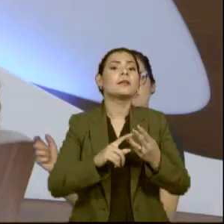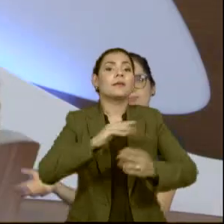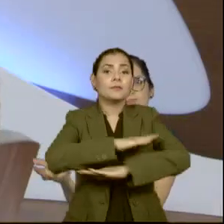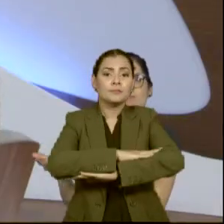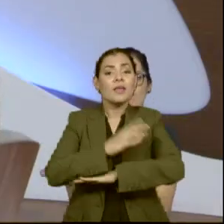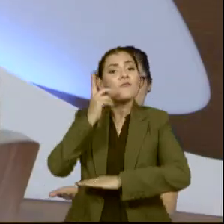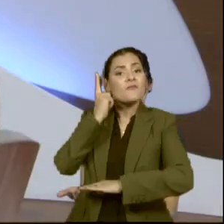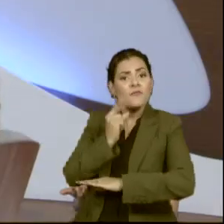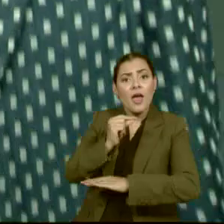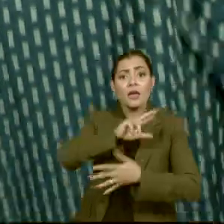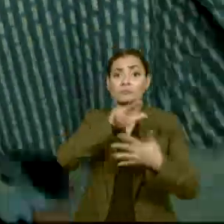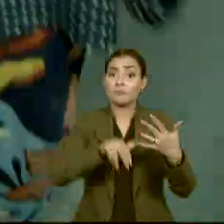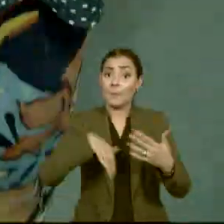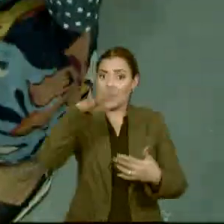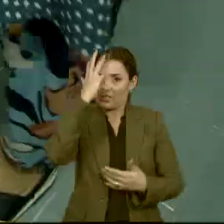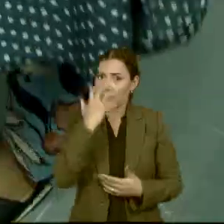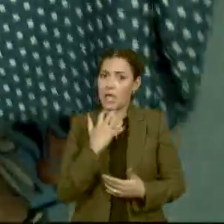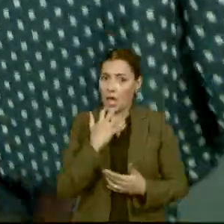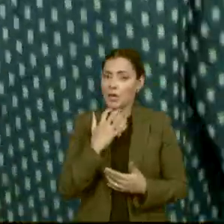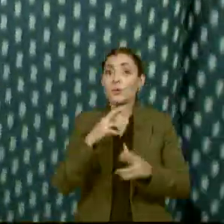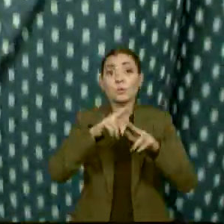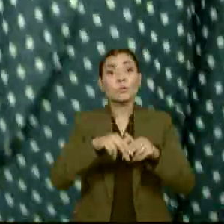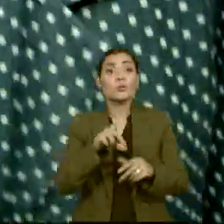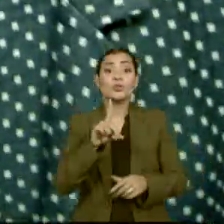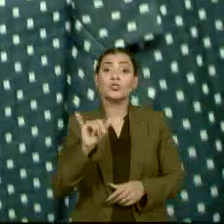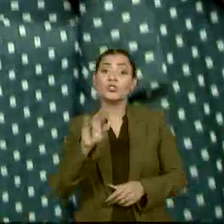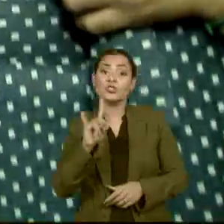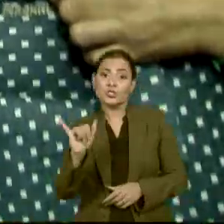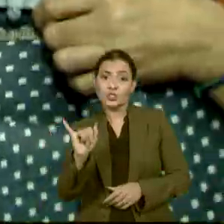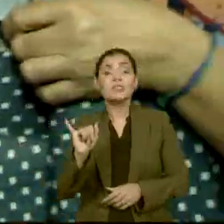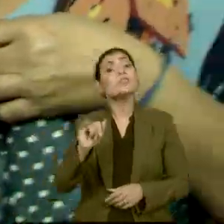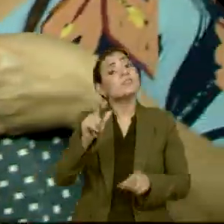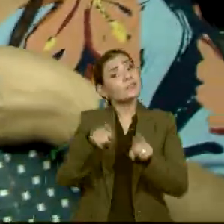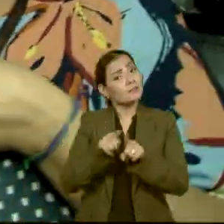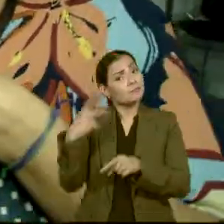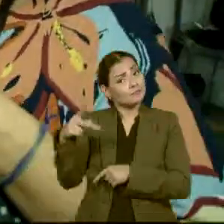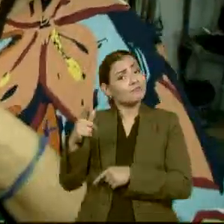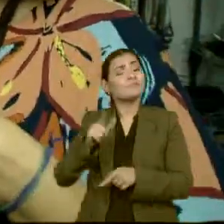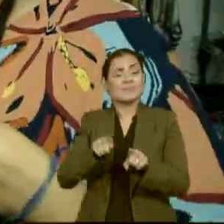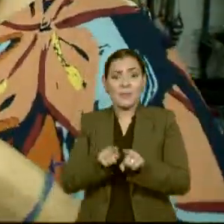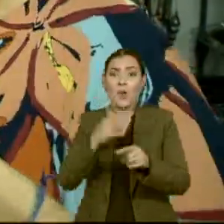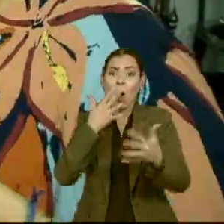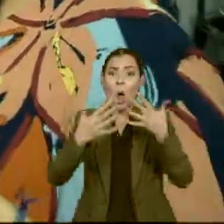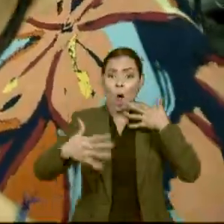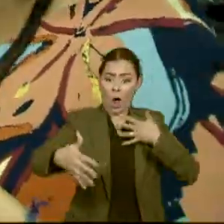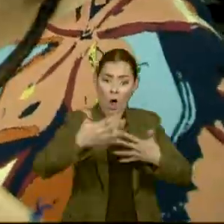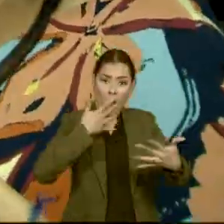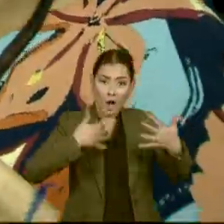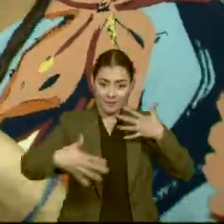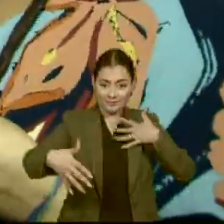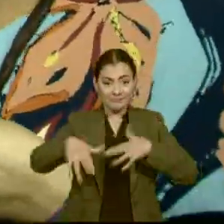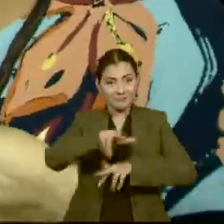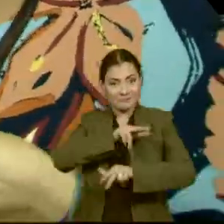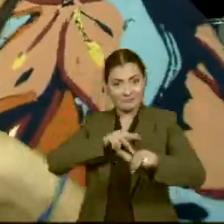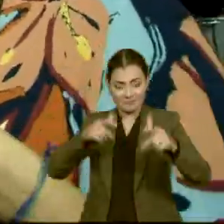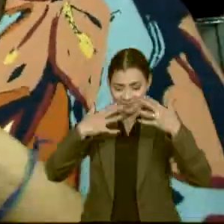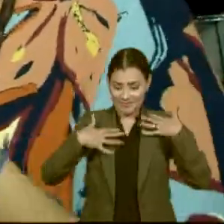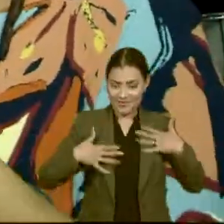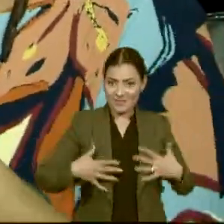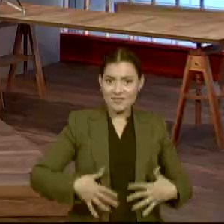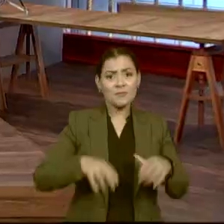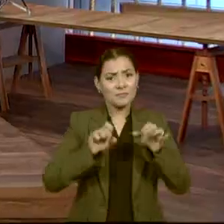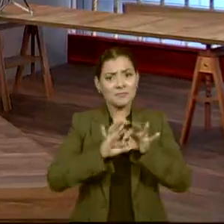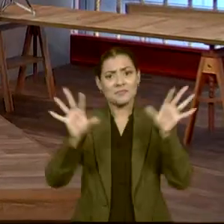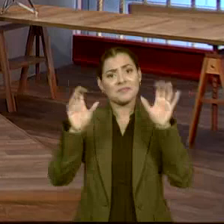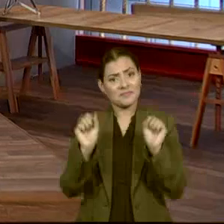que são programas mais sérias, né? A Didi, então a Didi é uma pessoa que é também bastante colorida, o funcionário dela pode usar